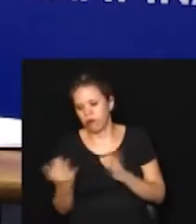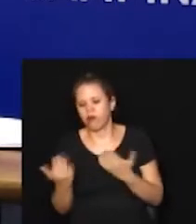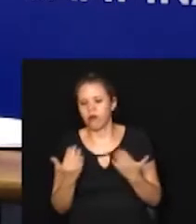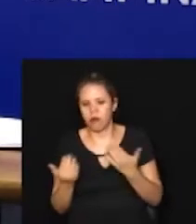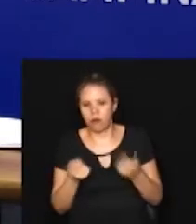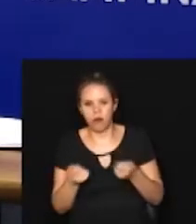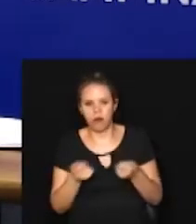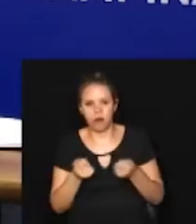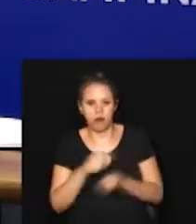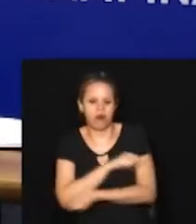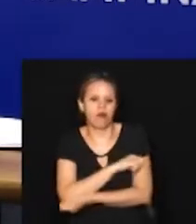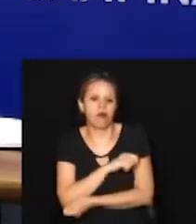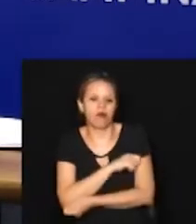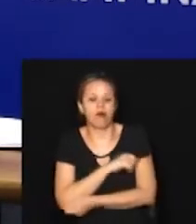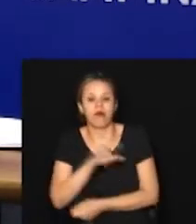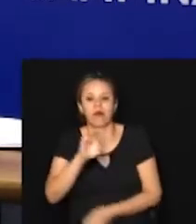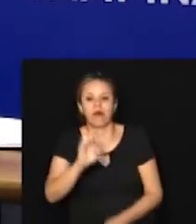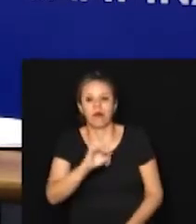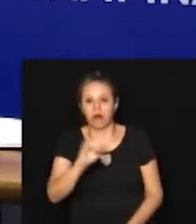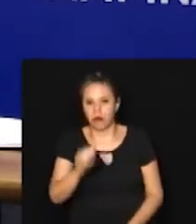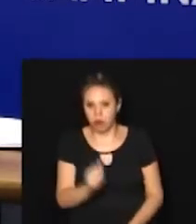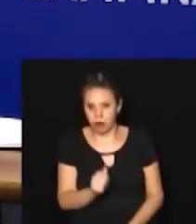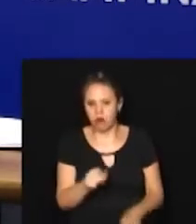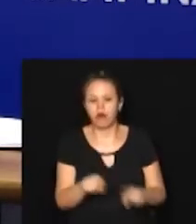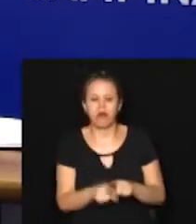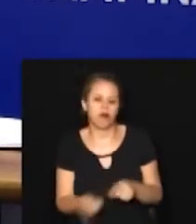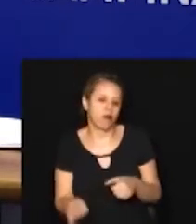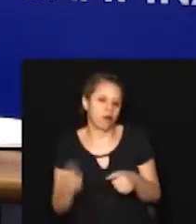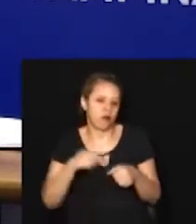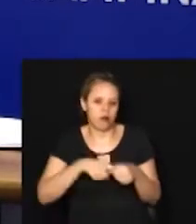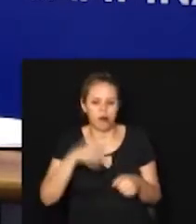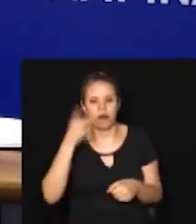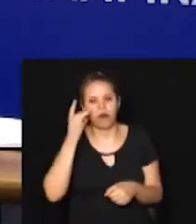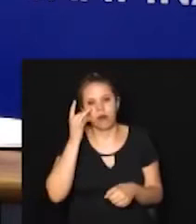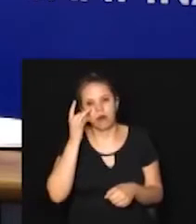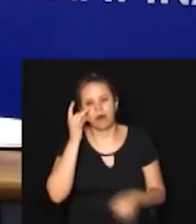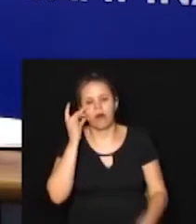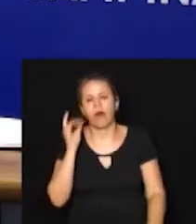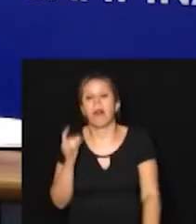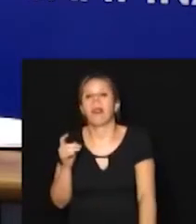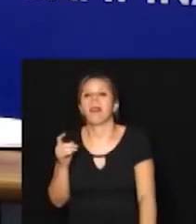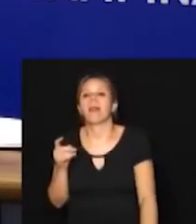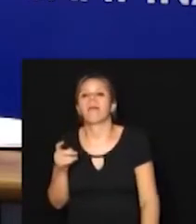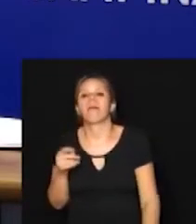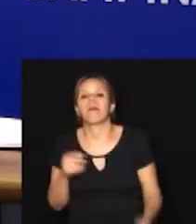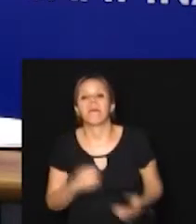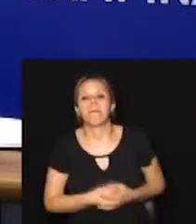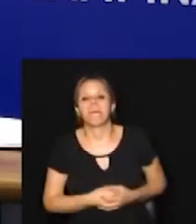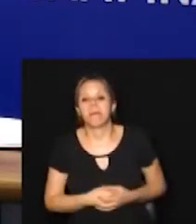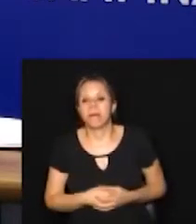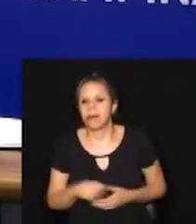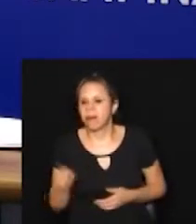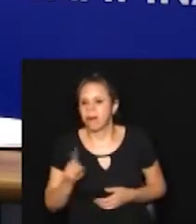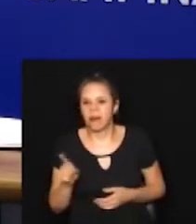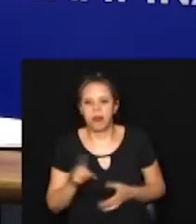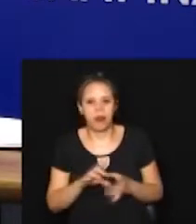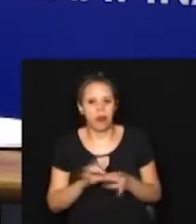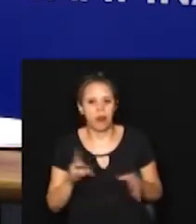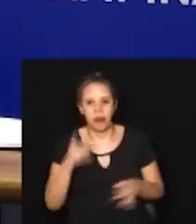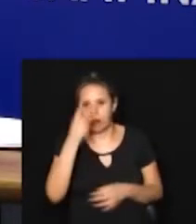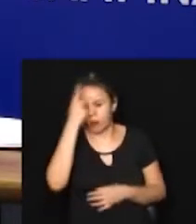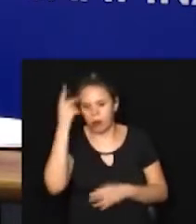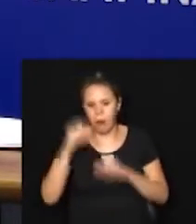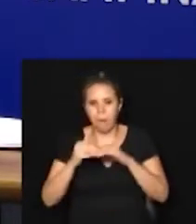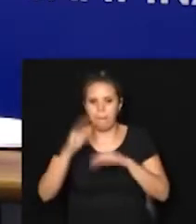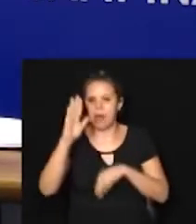aluno. EJA, também retornaremos, mas não permitido pessoas com